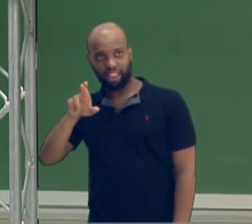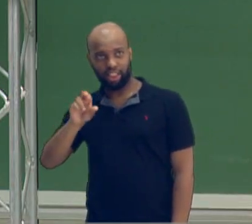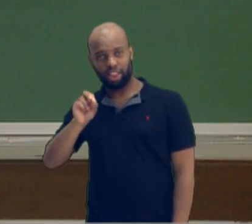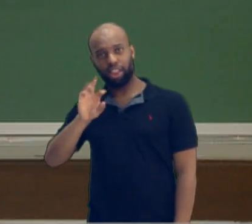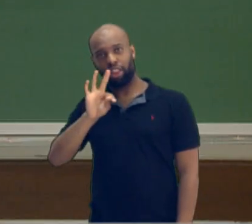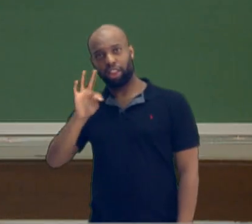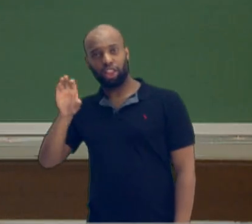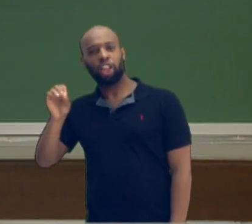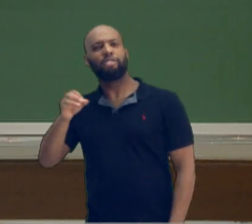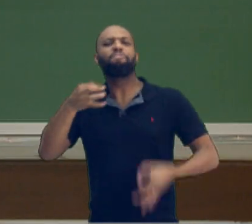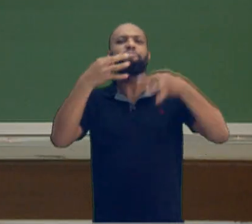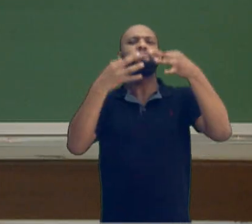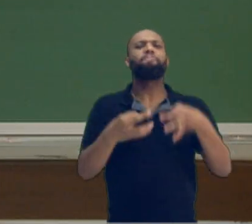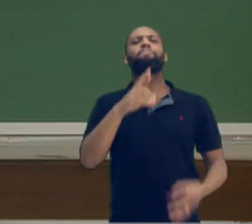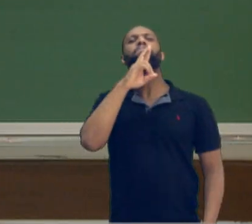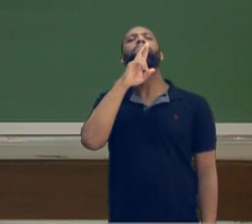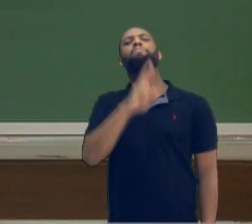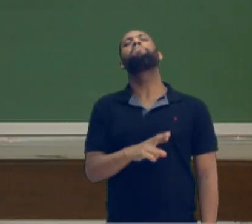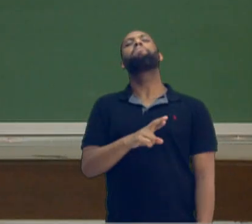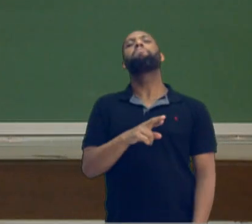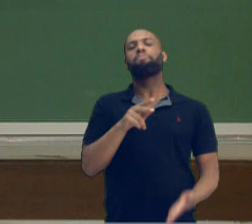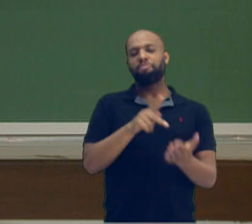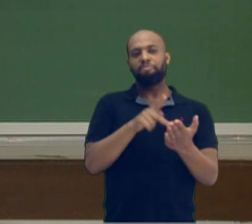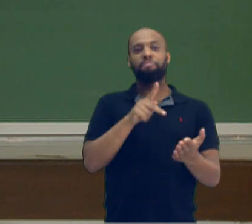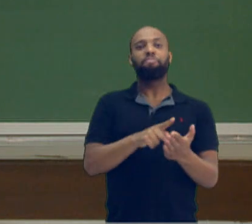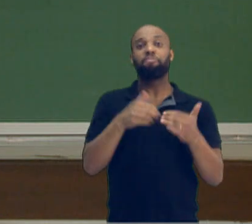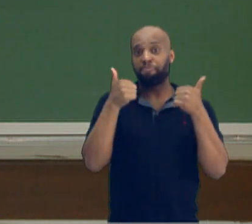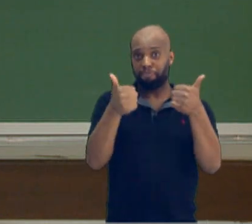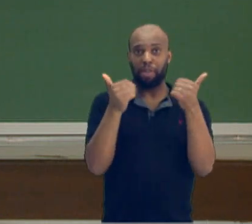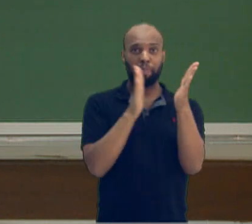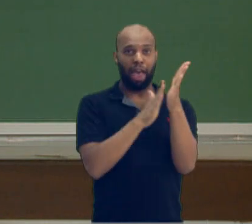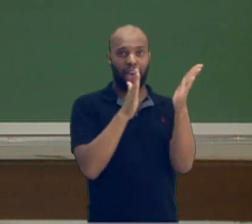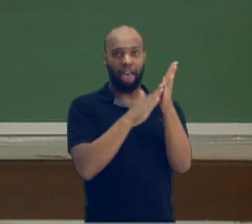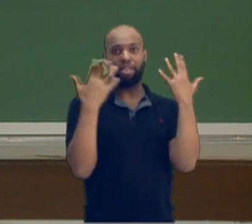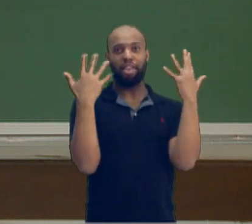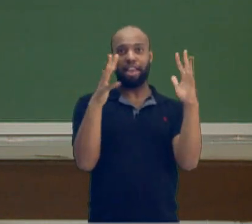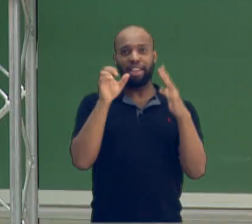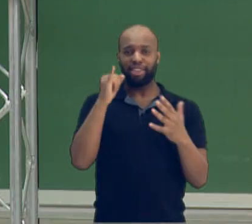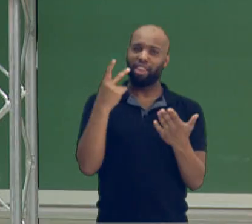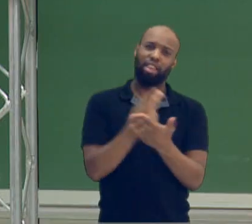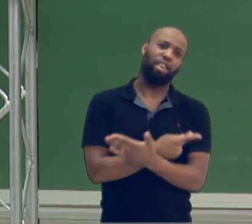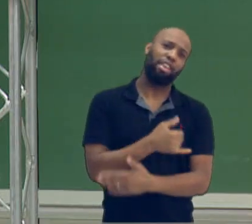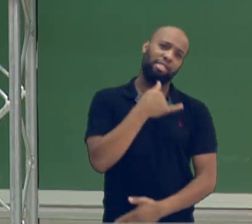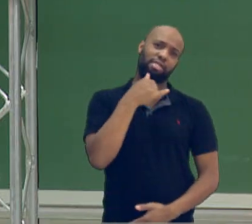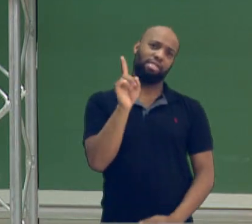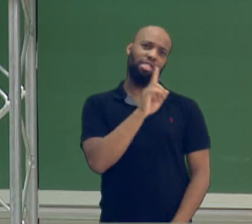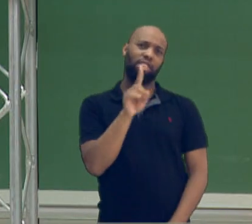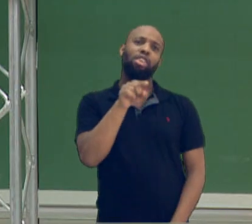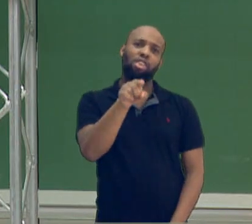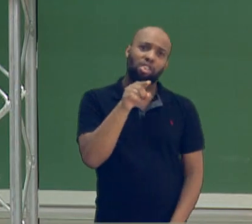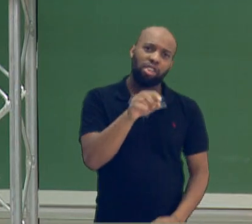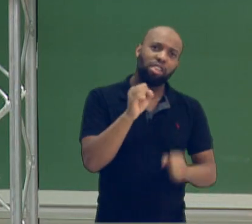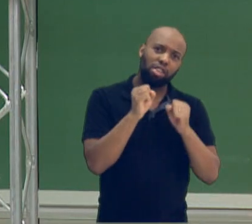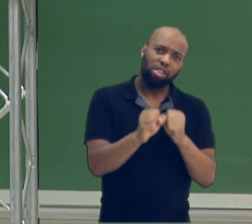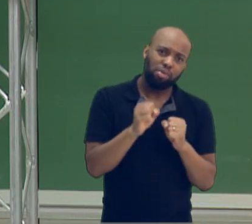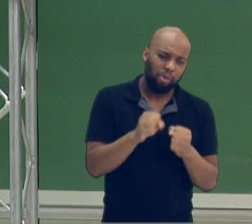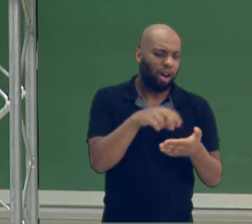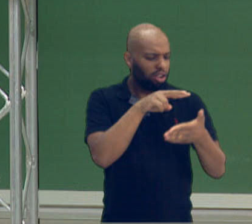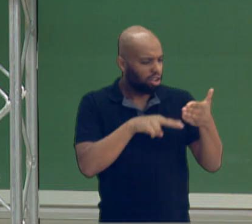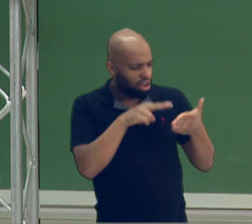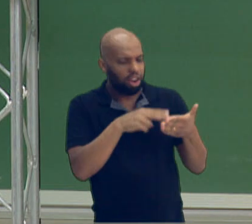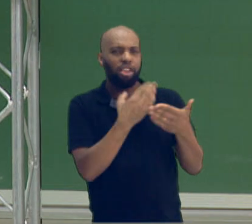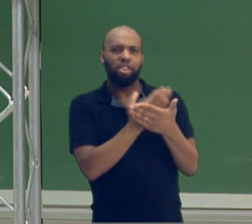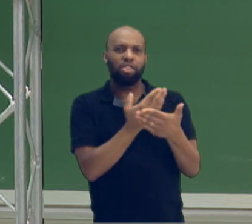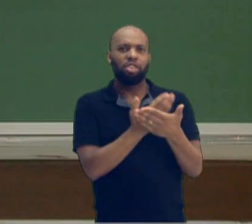acertou a resposta, não é? Muito bem, parabéns. Se você errou, não fique triste. Você vai, olha a aula de